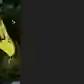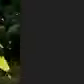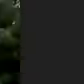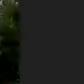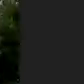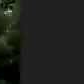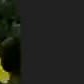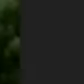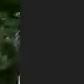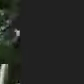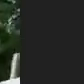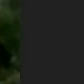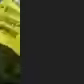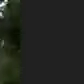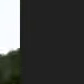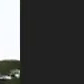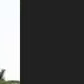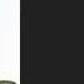trabalhadores aqui